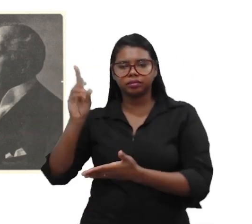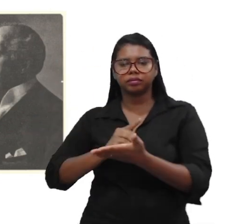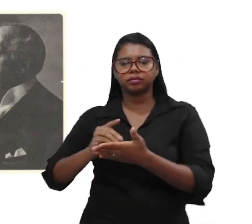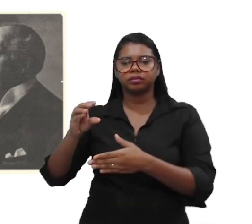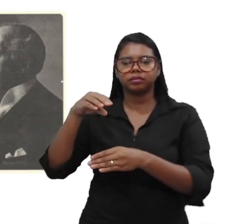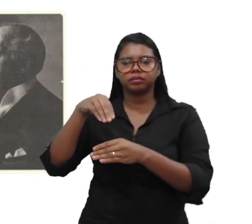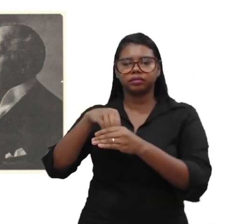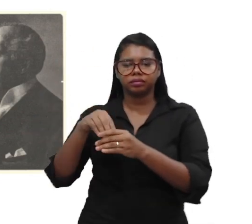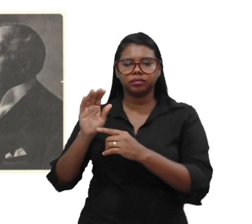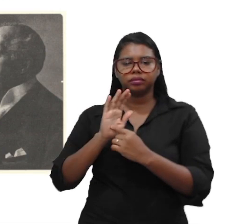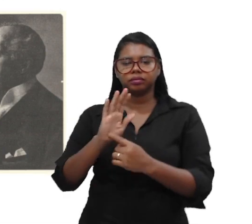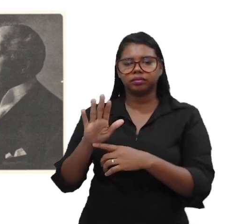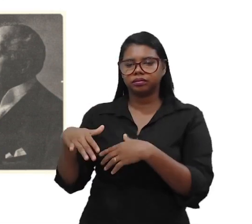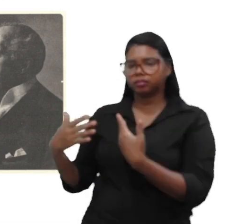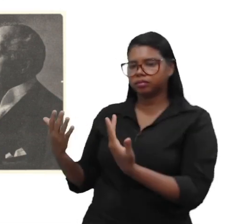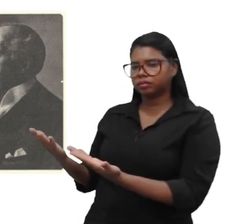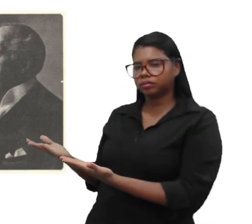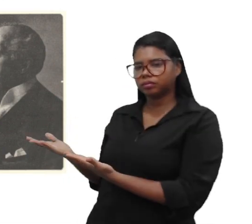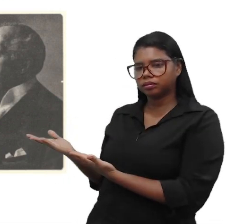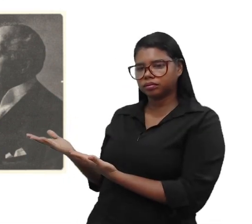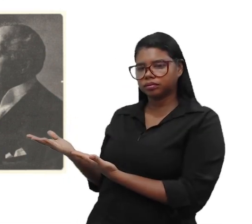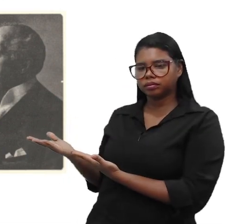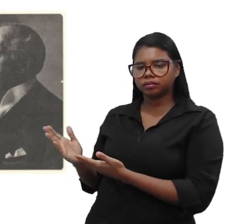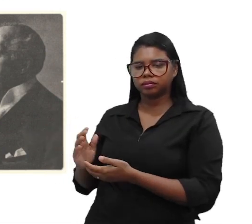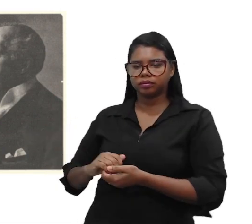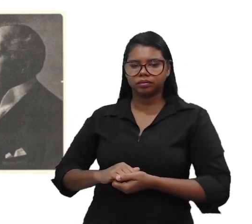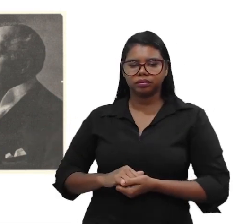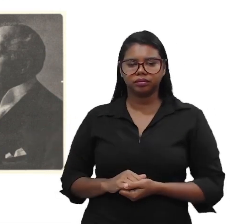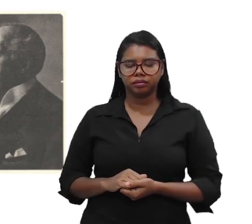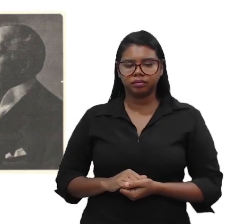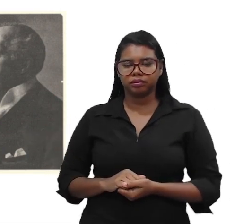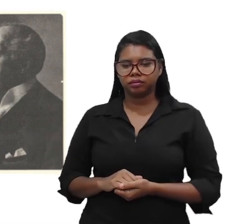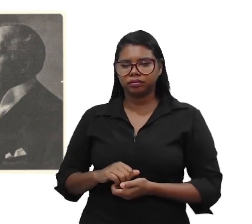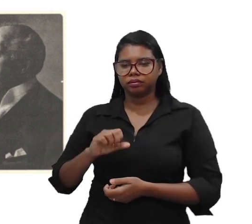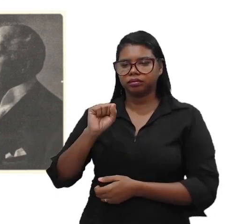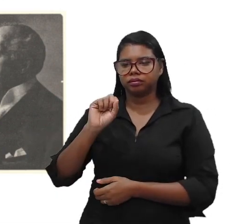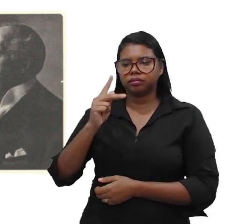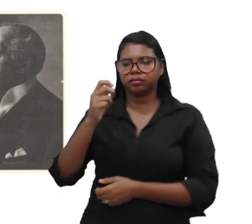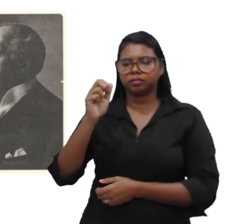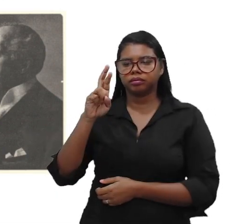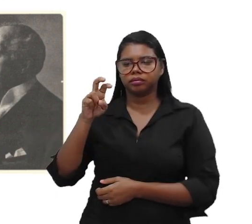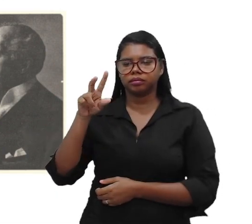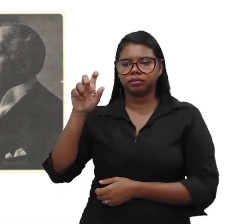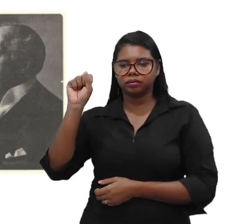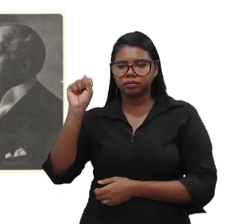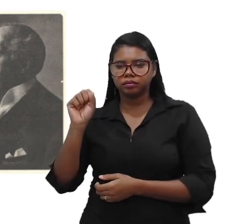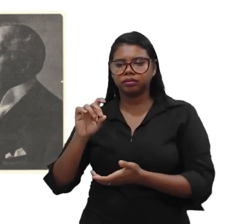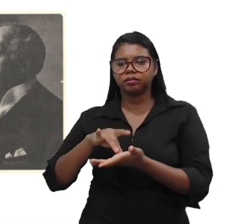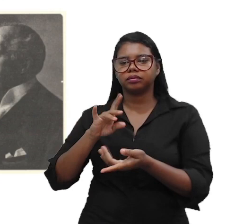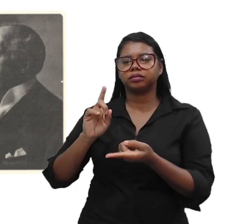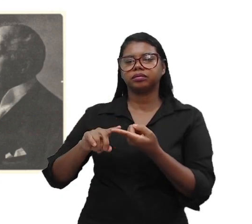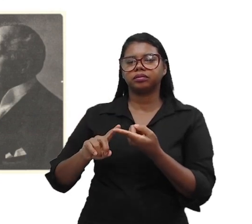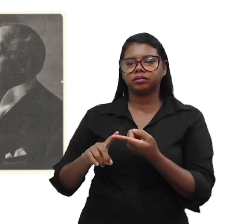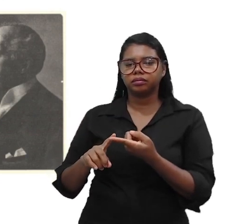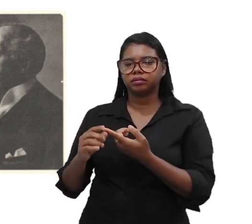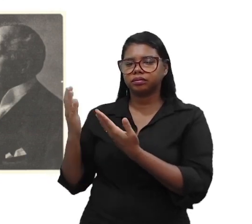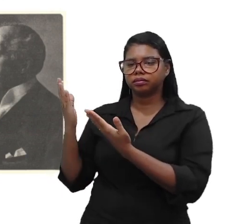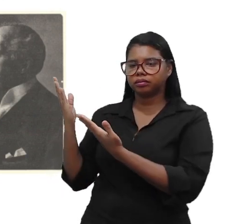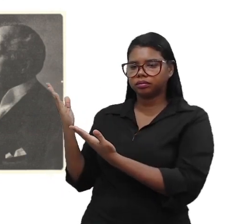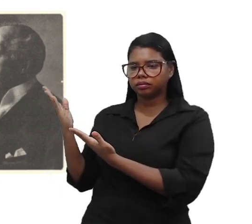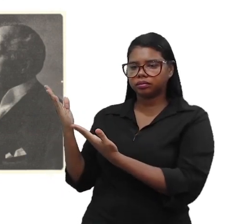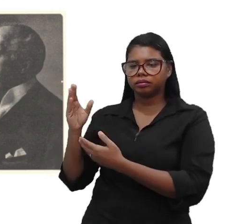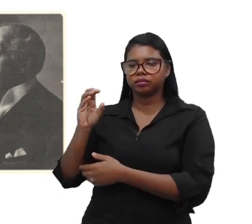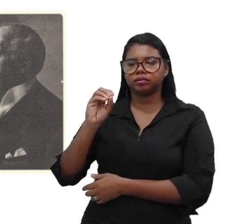Né? Aqui embaixo a gente tem Henri van der Velde, Charles Mackintosh, Joseph Hoffmann, Joseph Maria Olbrich e